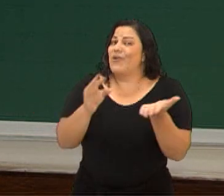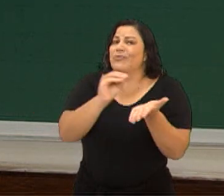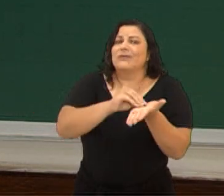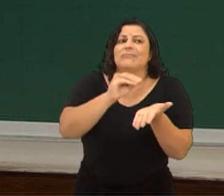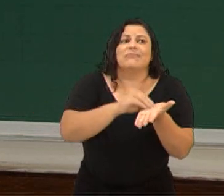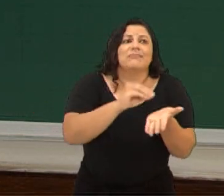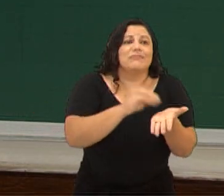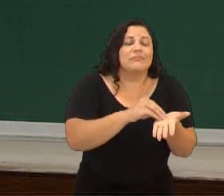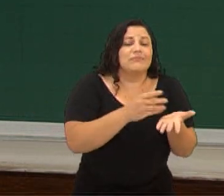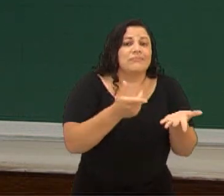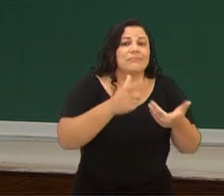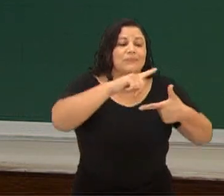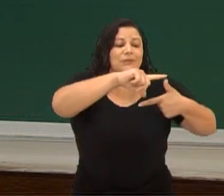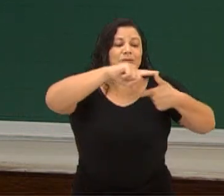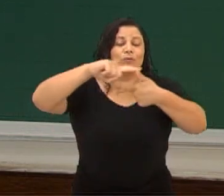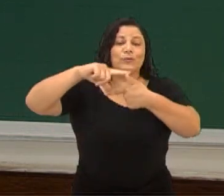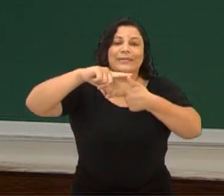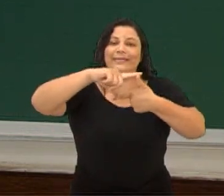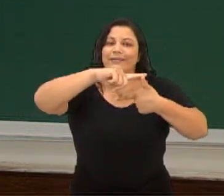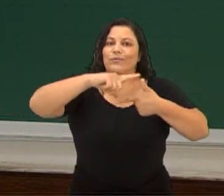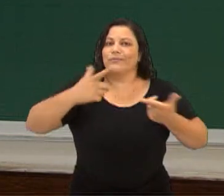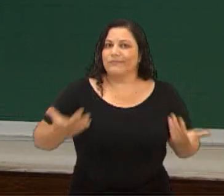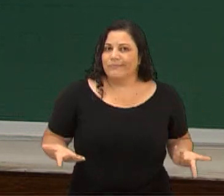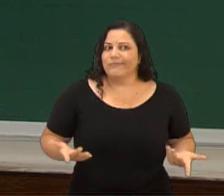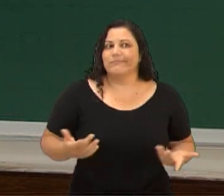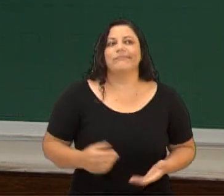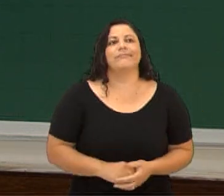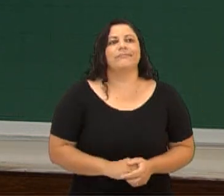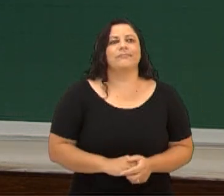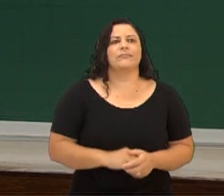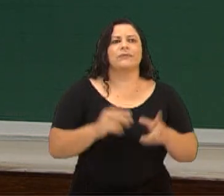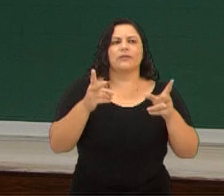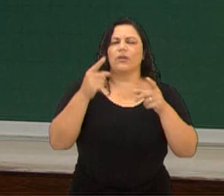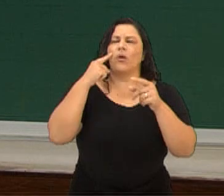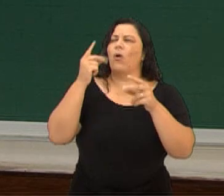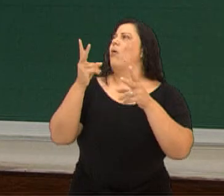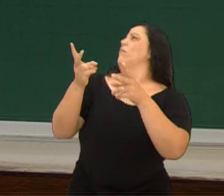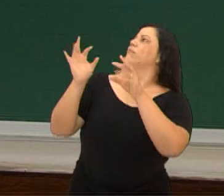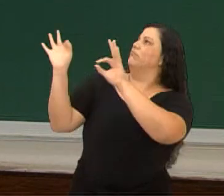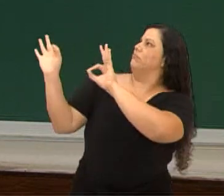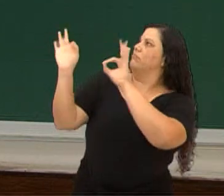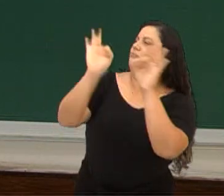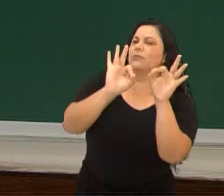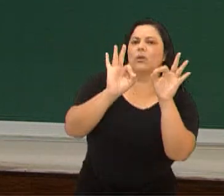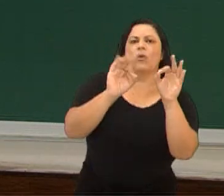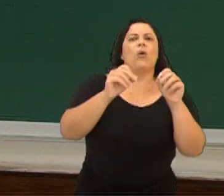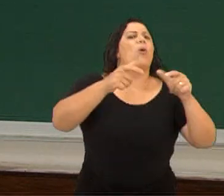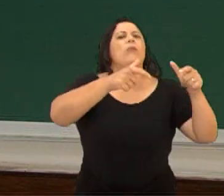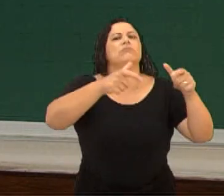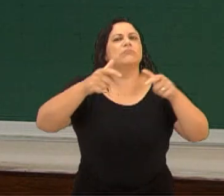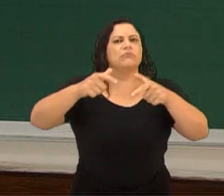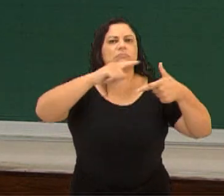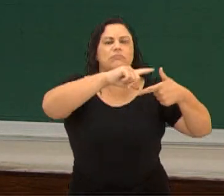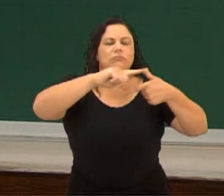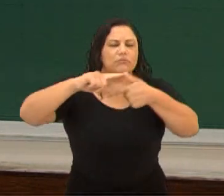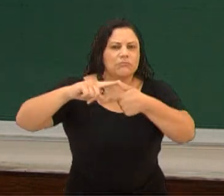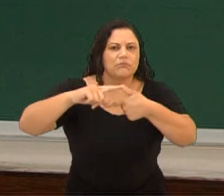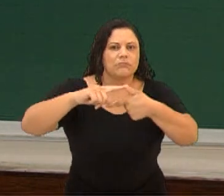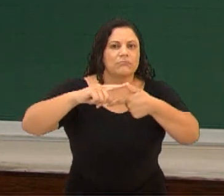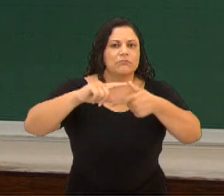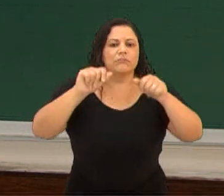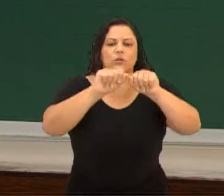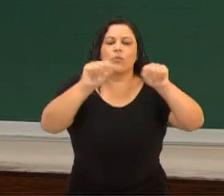do retângulo, certo? Olhando ali, ó, que a prof já sinalizou aonde está o retângulo. Qual é a